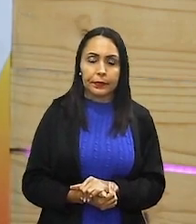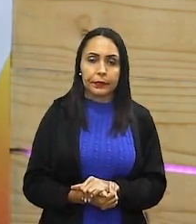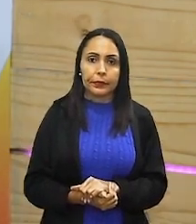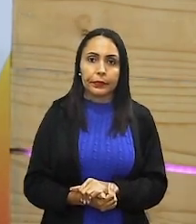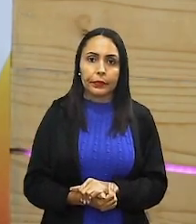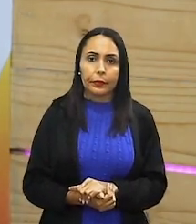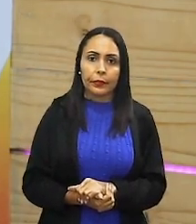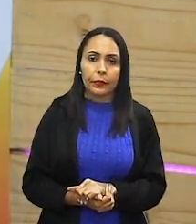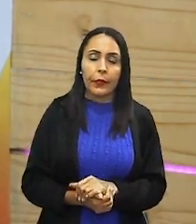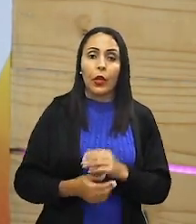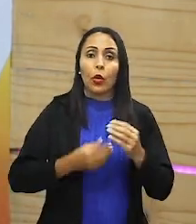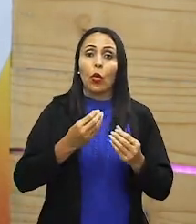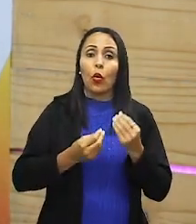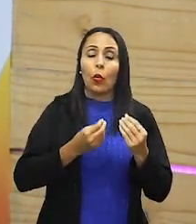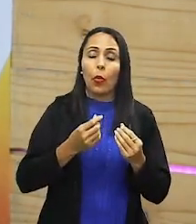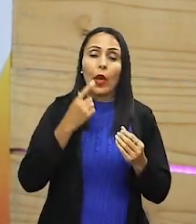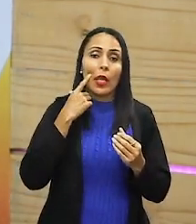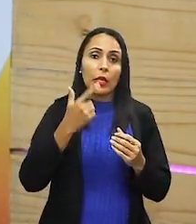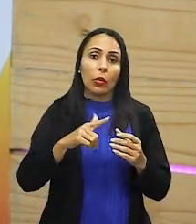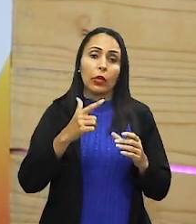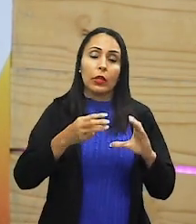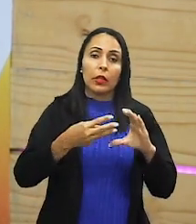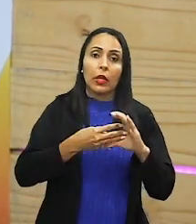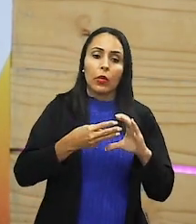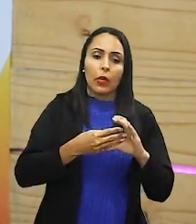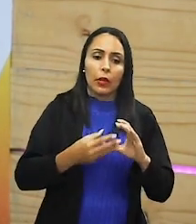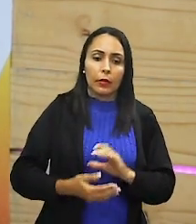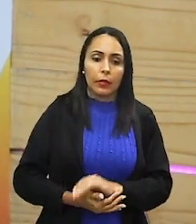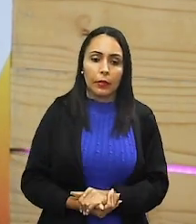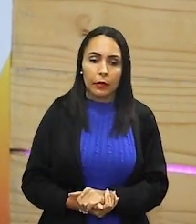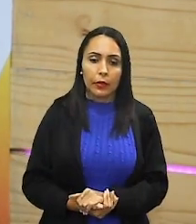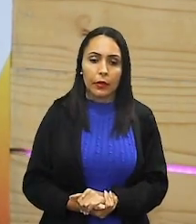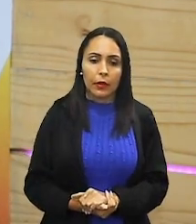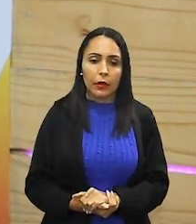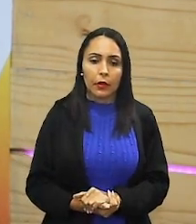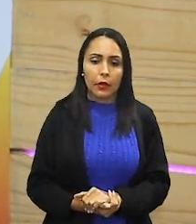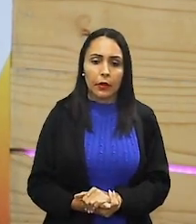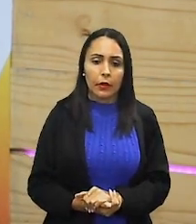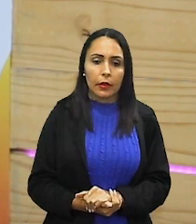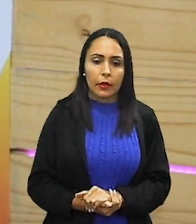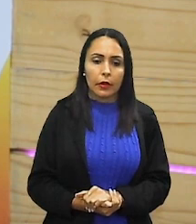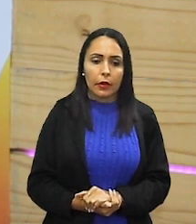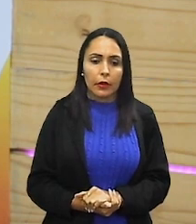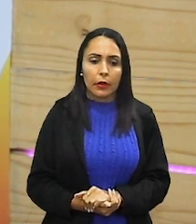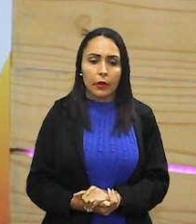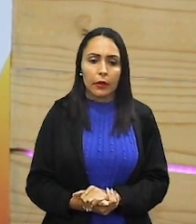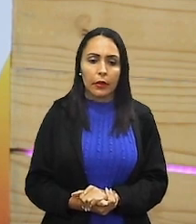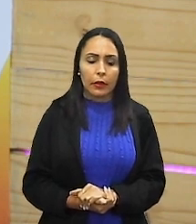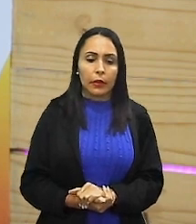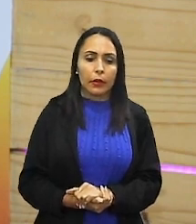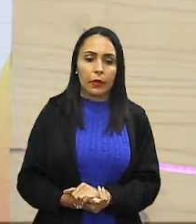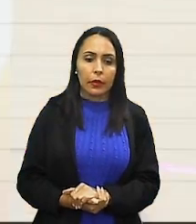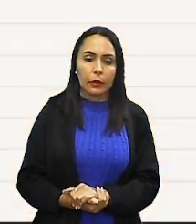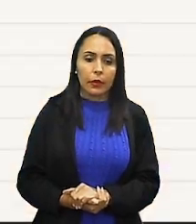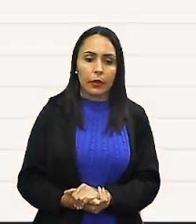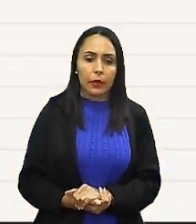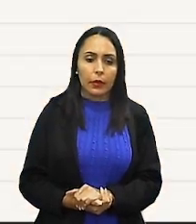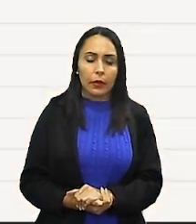acelular. E como ele não tem célula, a gente vai dizer que esse cara, ó, ele vai ser um parasita.